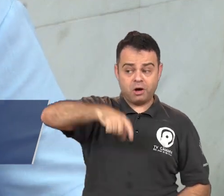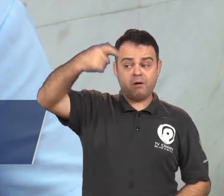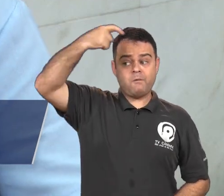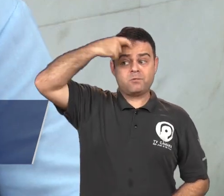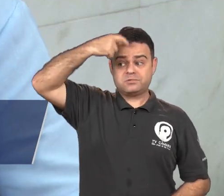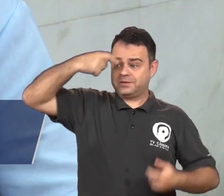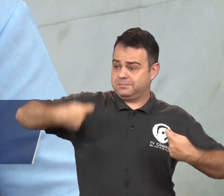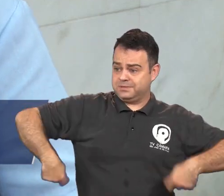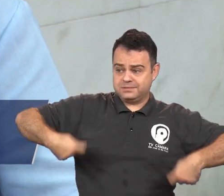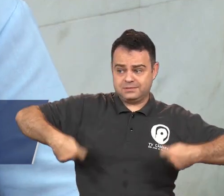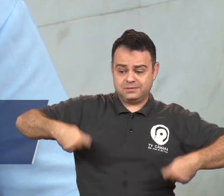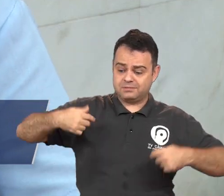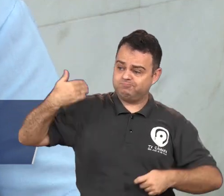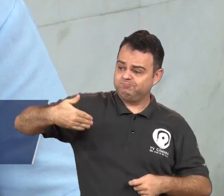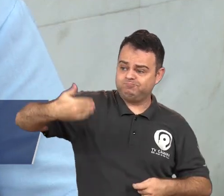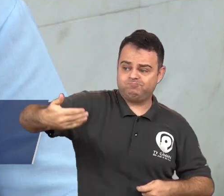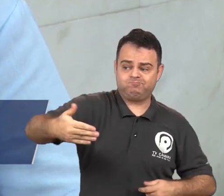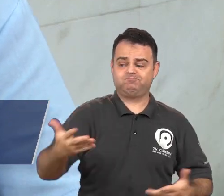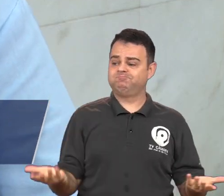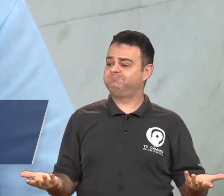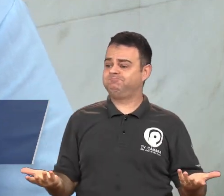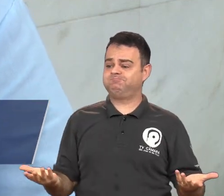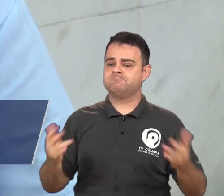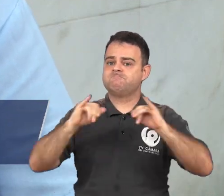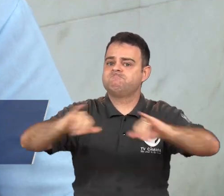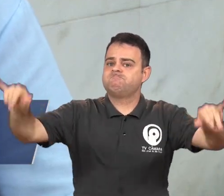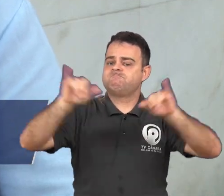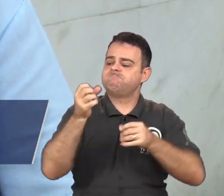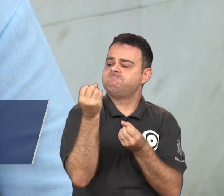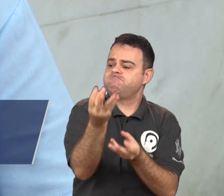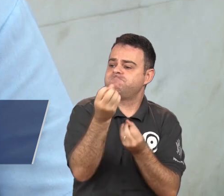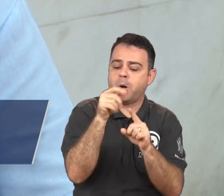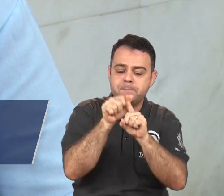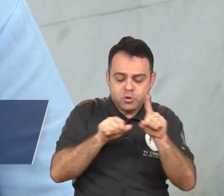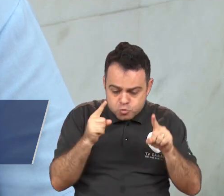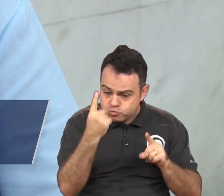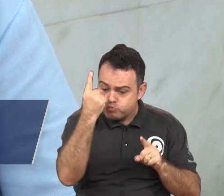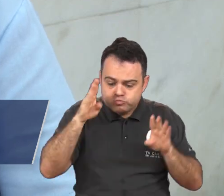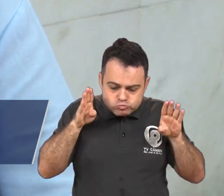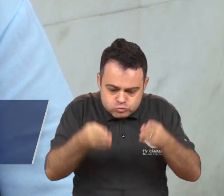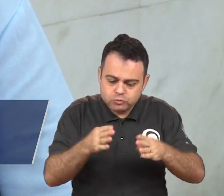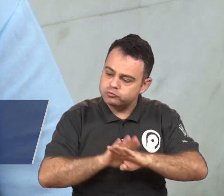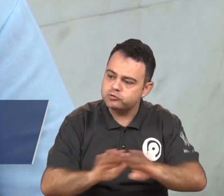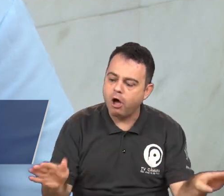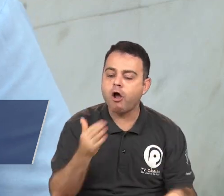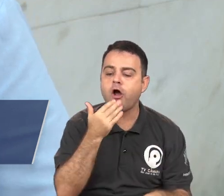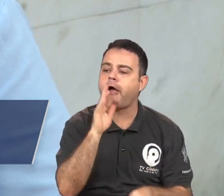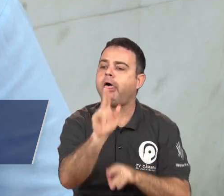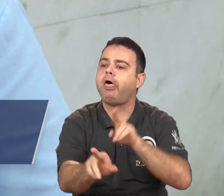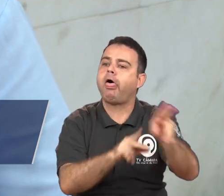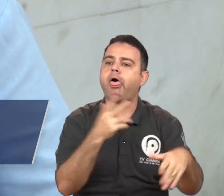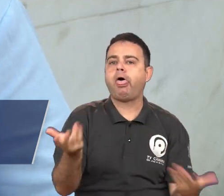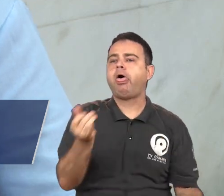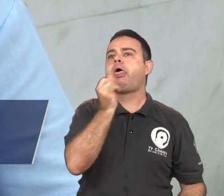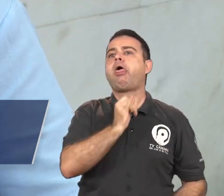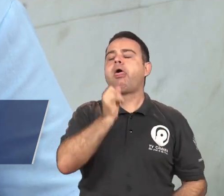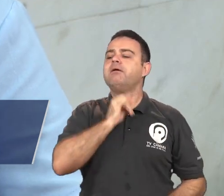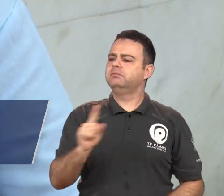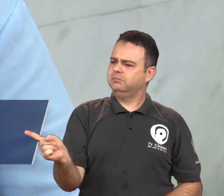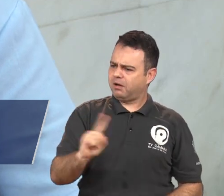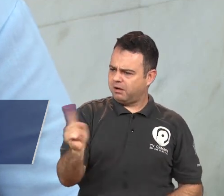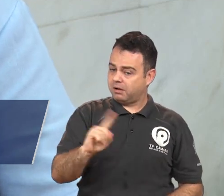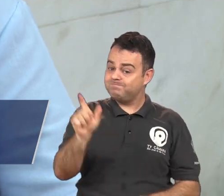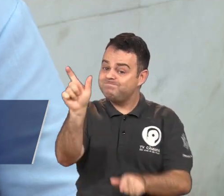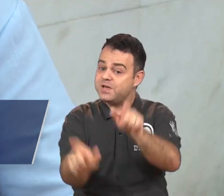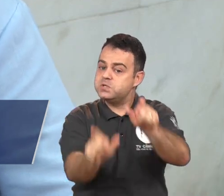esse trabalho constantemente, né? Não é a cor que vai mudar. O que vai mudar são as atitudes das